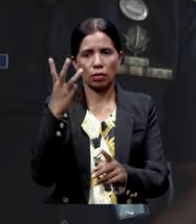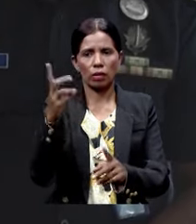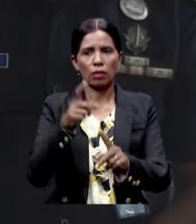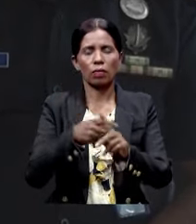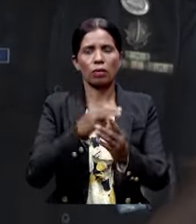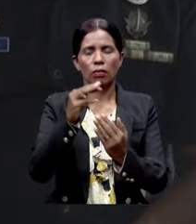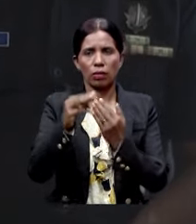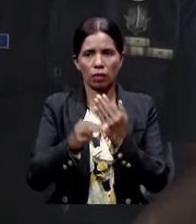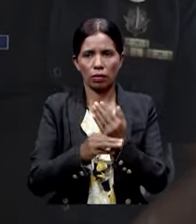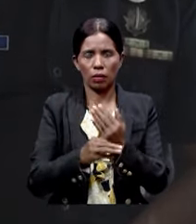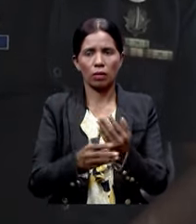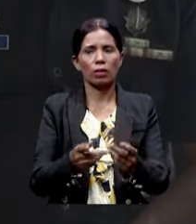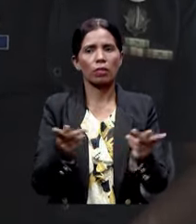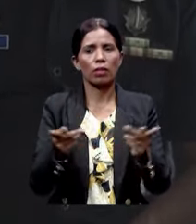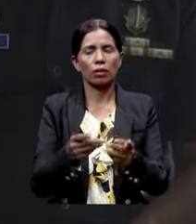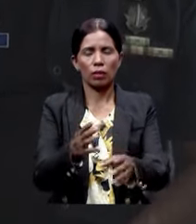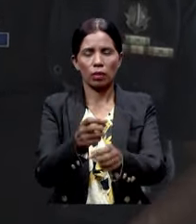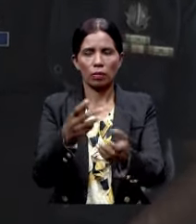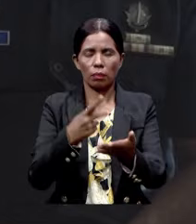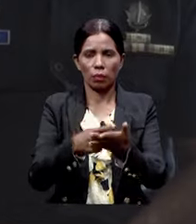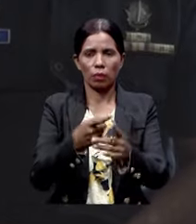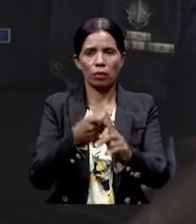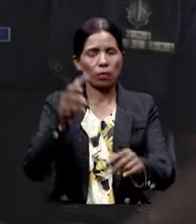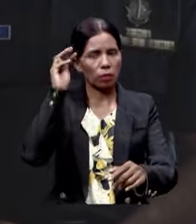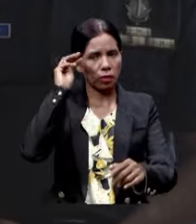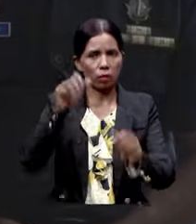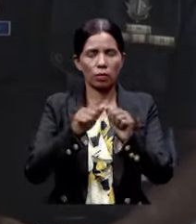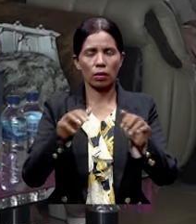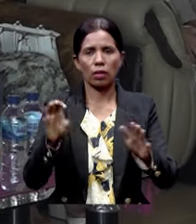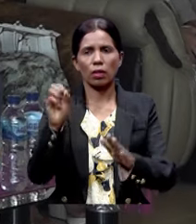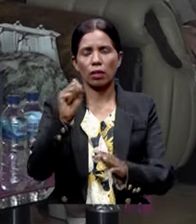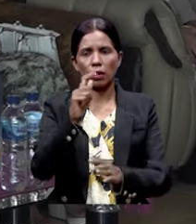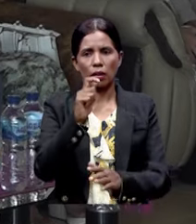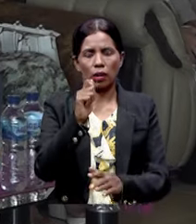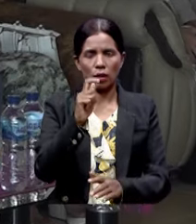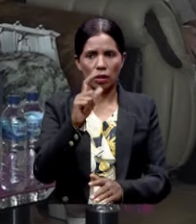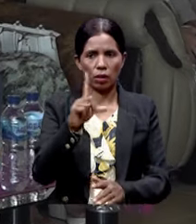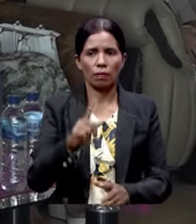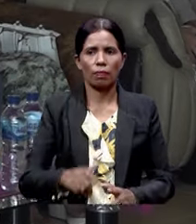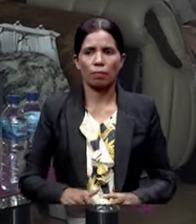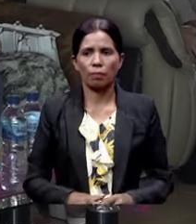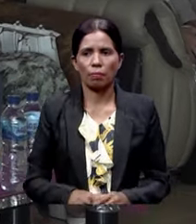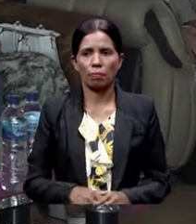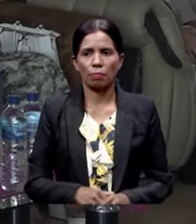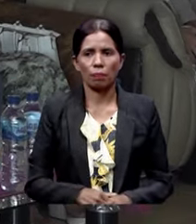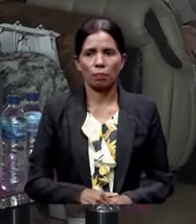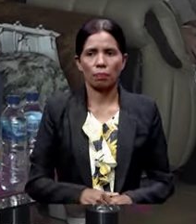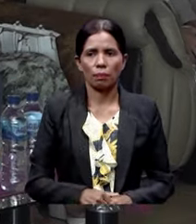Fulang Março, INB, simo proposta Rússia Ministro da Administração Estatal. Rafael dos Reis, Joanico Vicente, GMN.